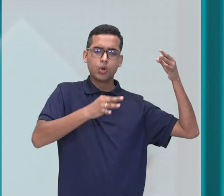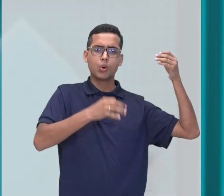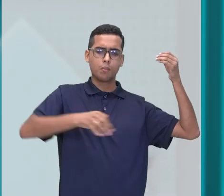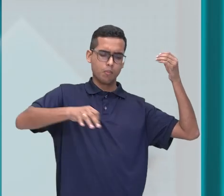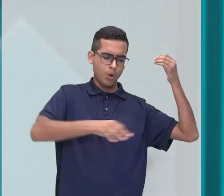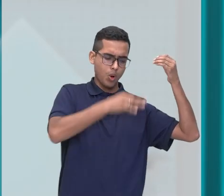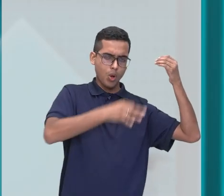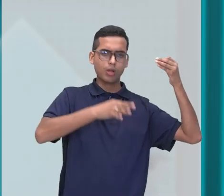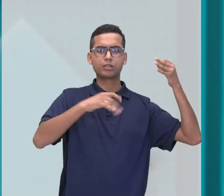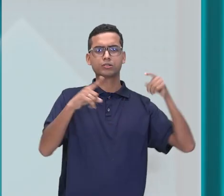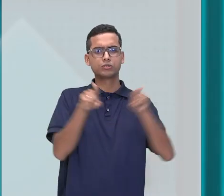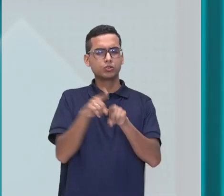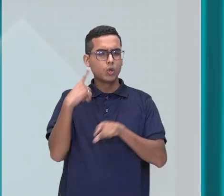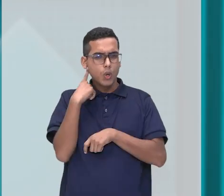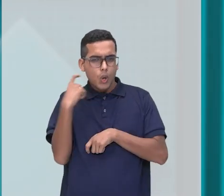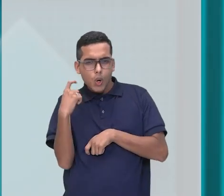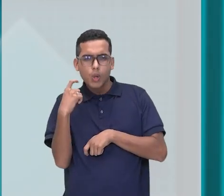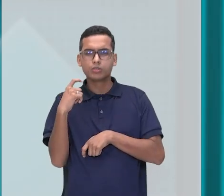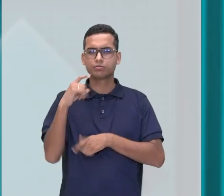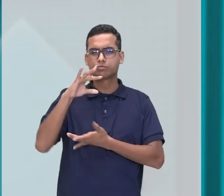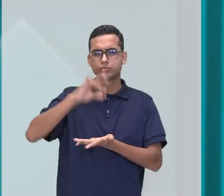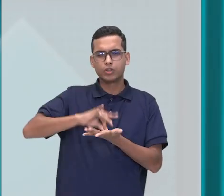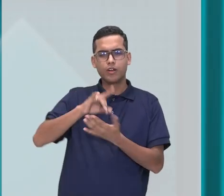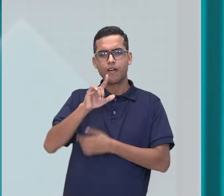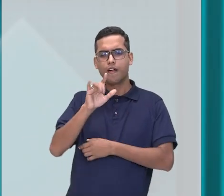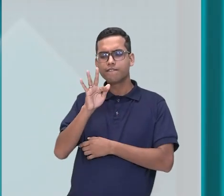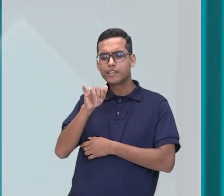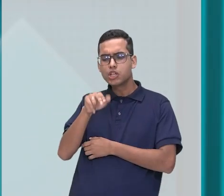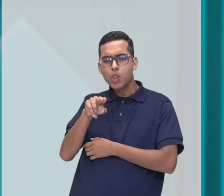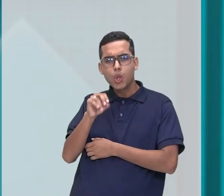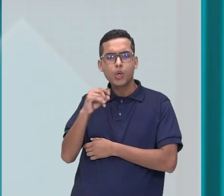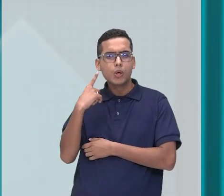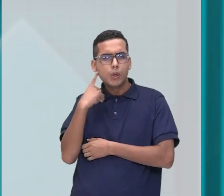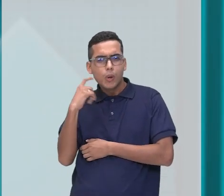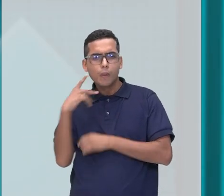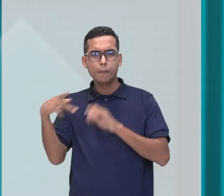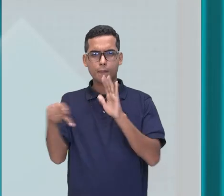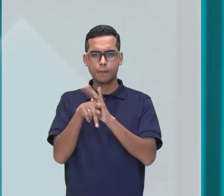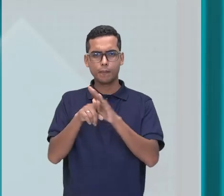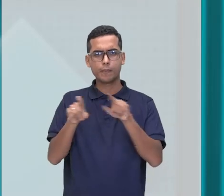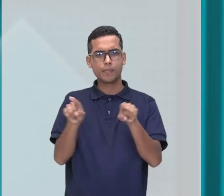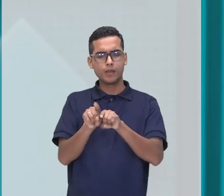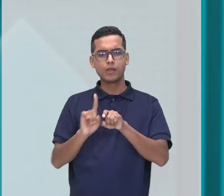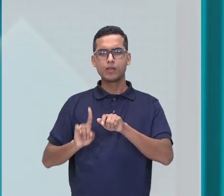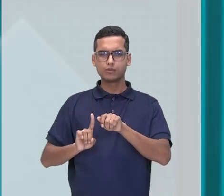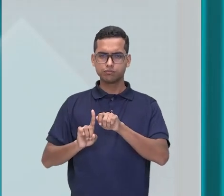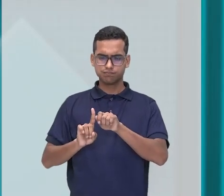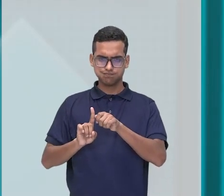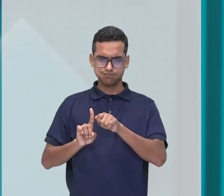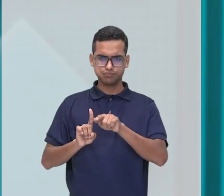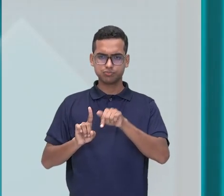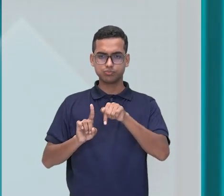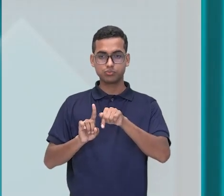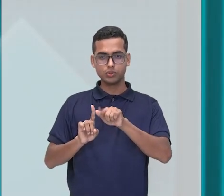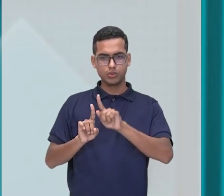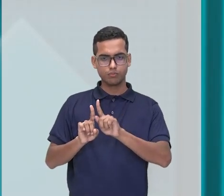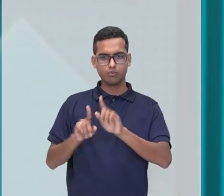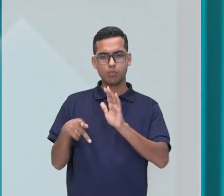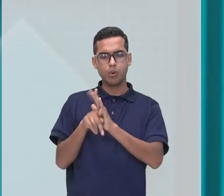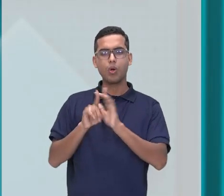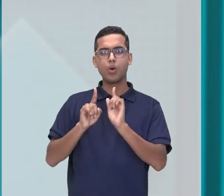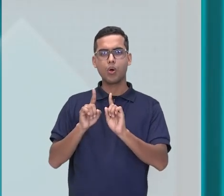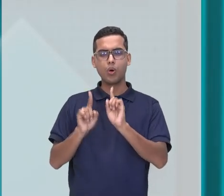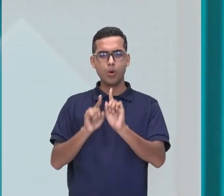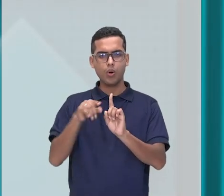seja, aquele som fininho, que eram sons agudos, e os mais fortes eram os sons graves. Então, vamos a outra classe